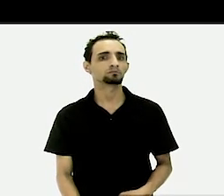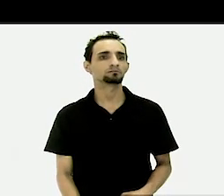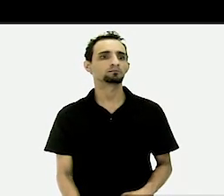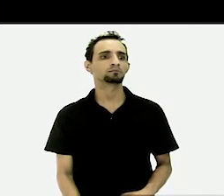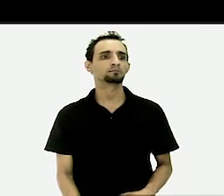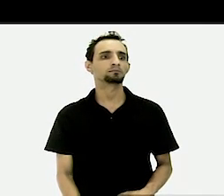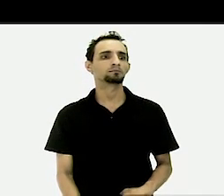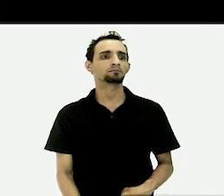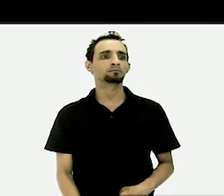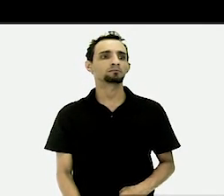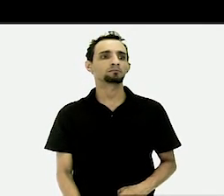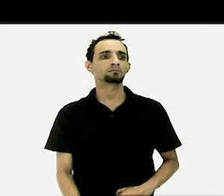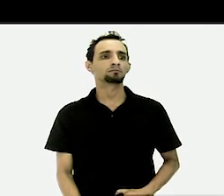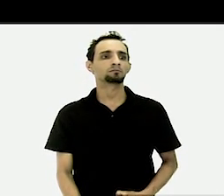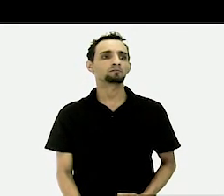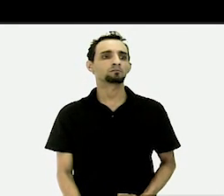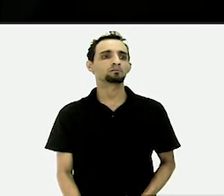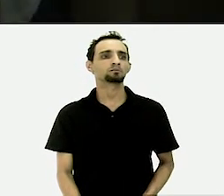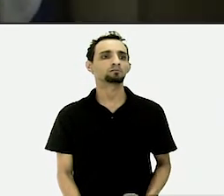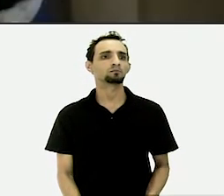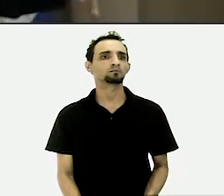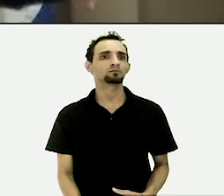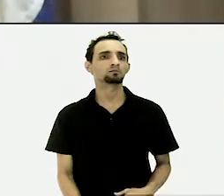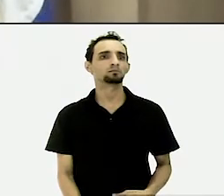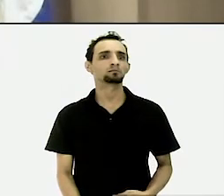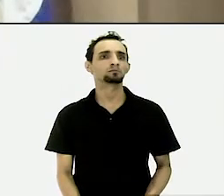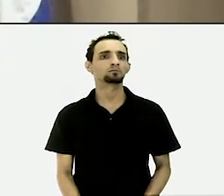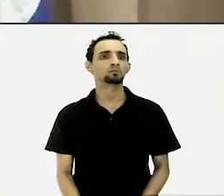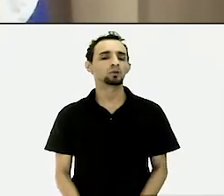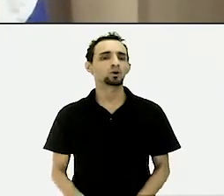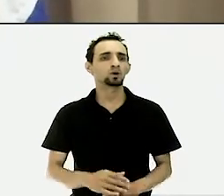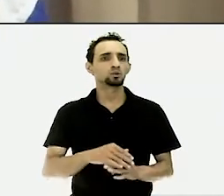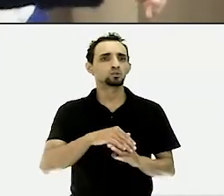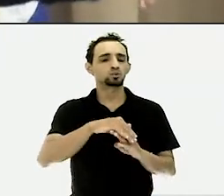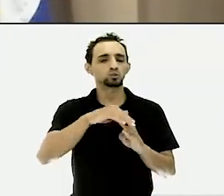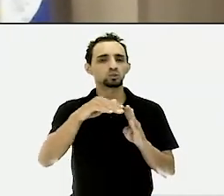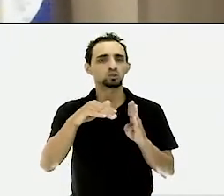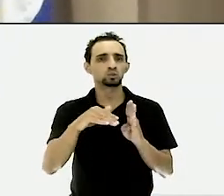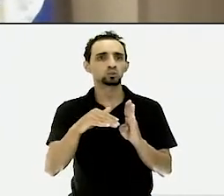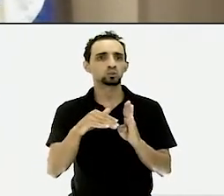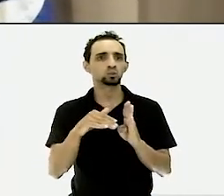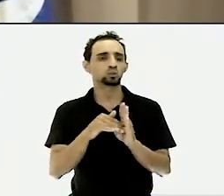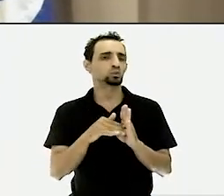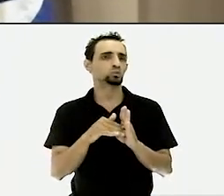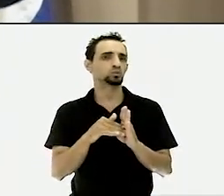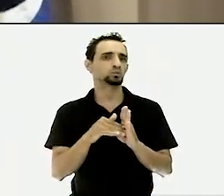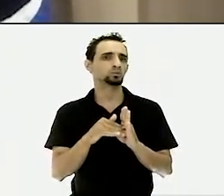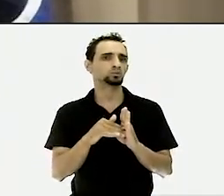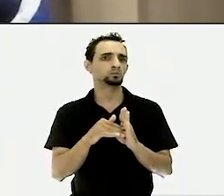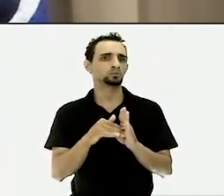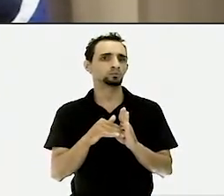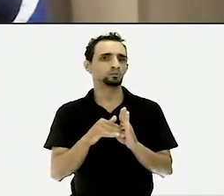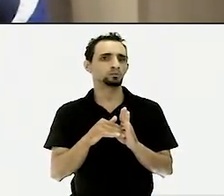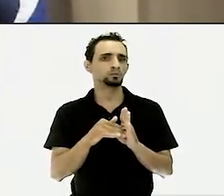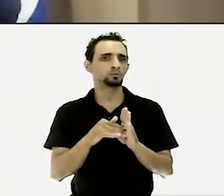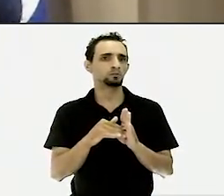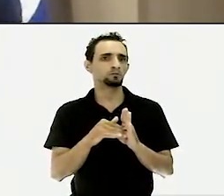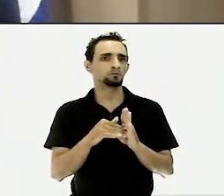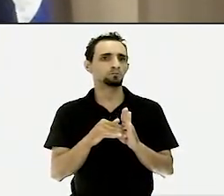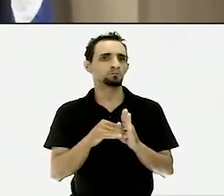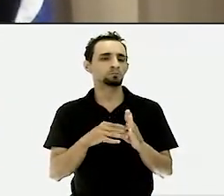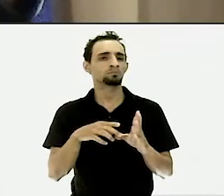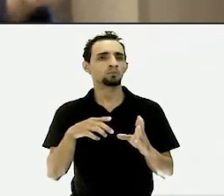5 anos. É, todo lugar que o Carlão ia, nós vereadores íamos, ele ia junto com a gente.